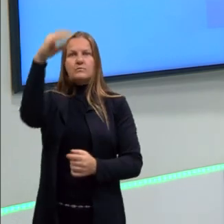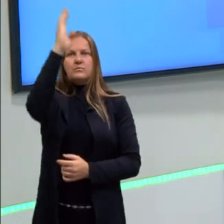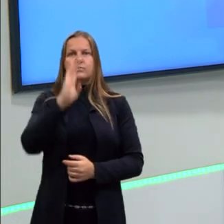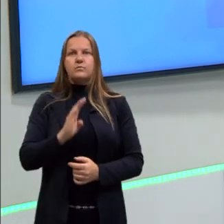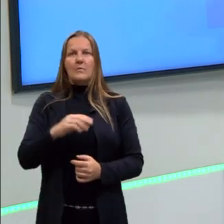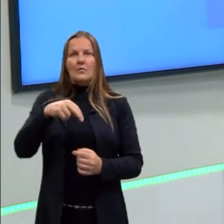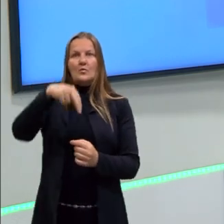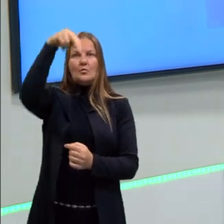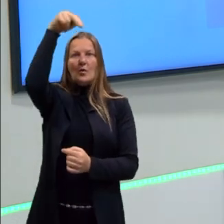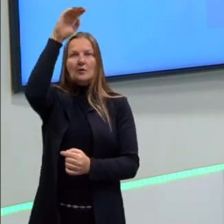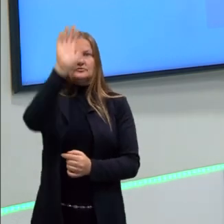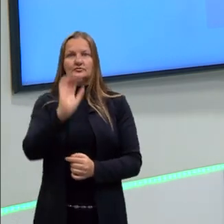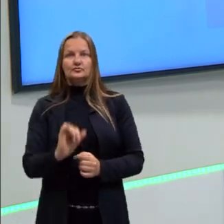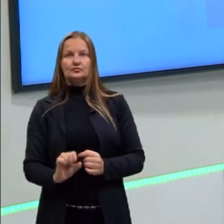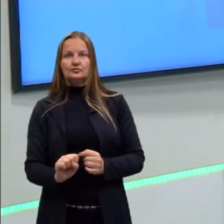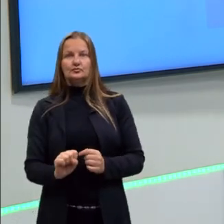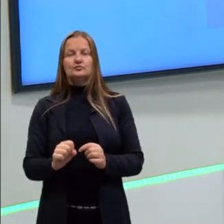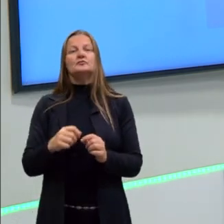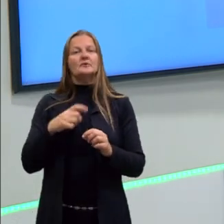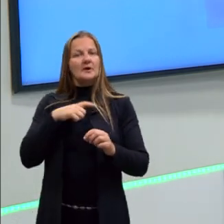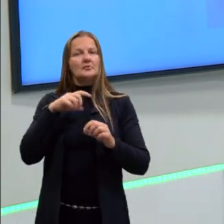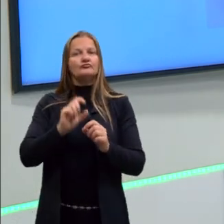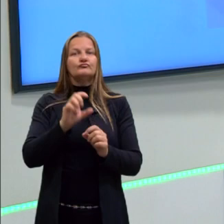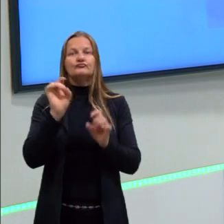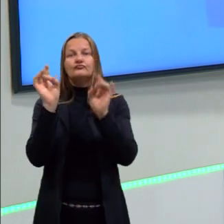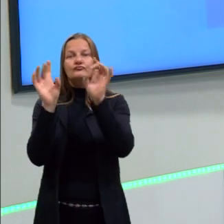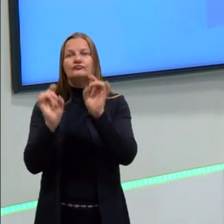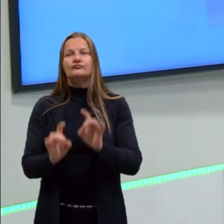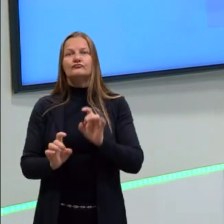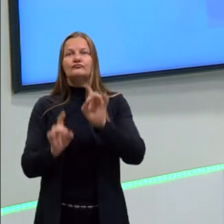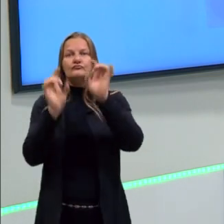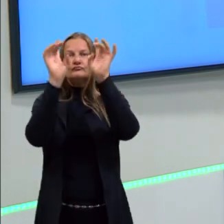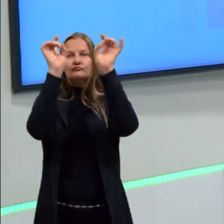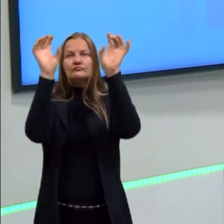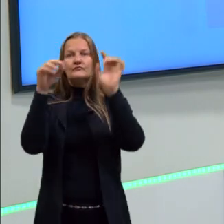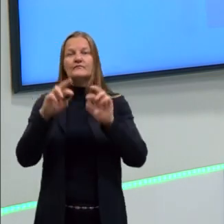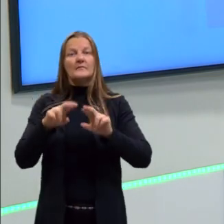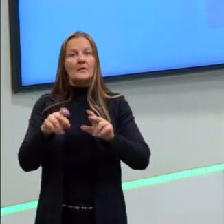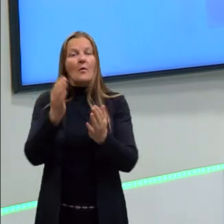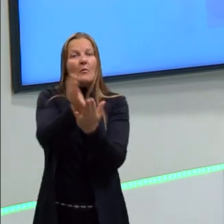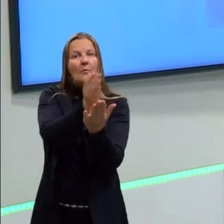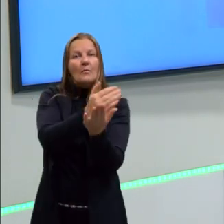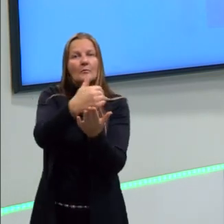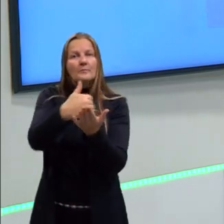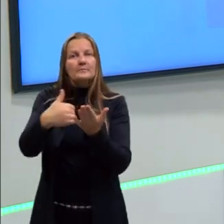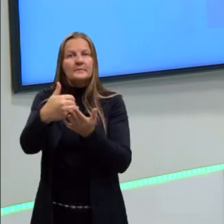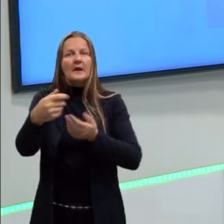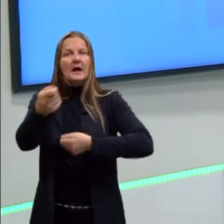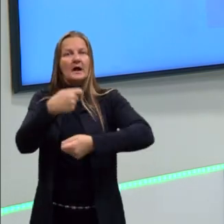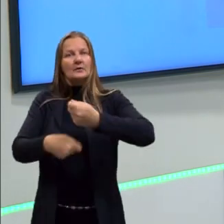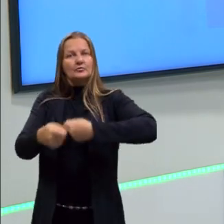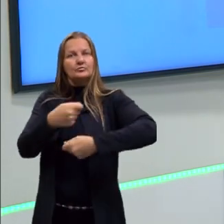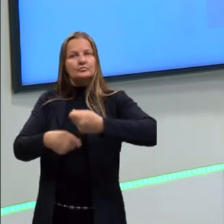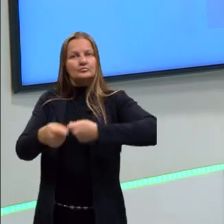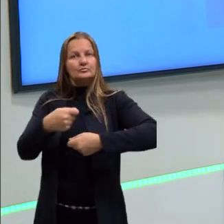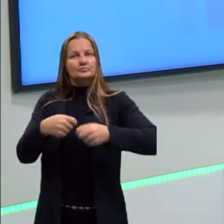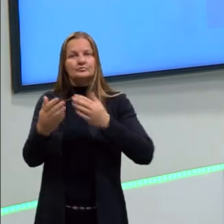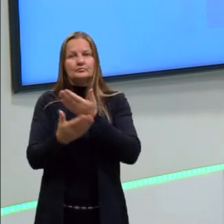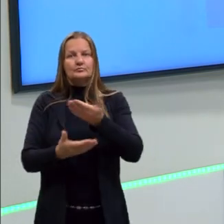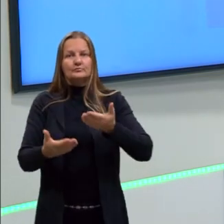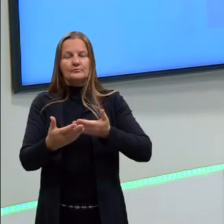peculiaridades né entre nosso território e aí então vamos dividir esse território Vamos pensar ele para melhor gerir vamos pensar